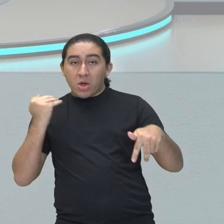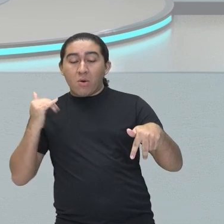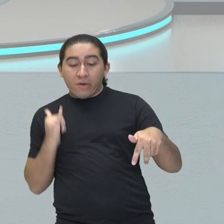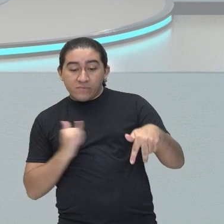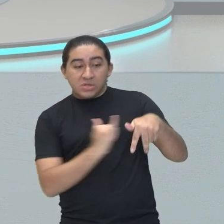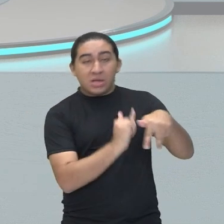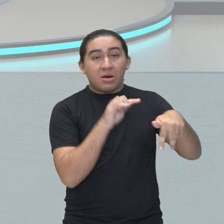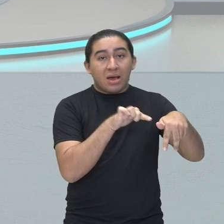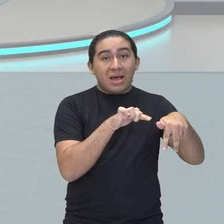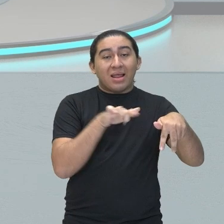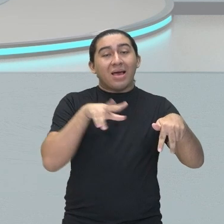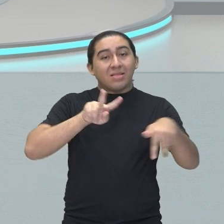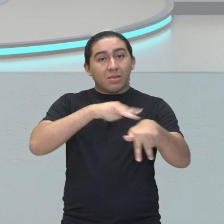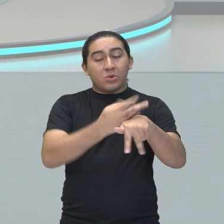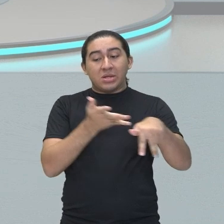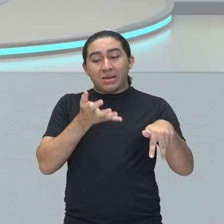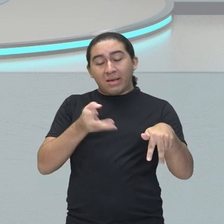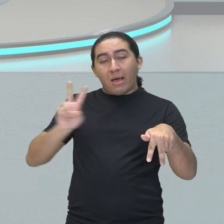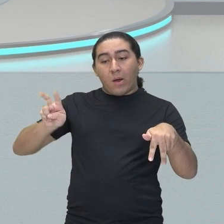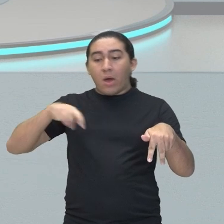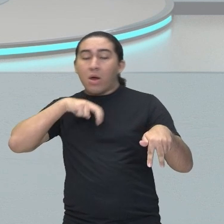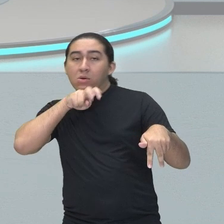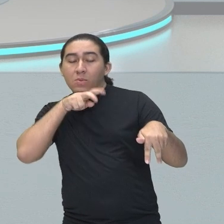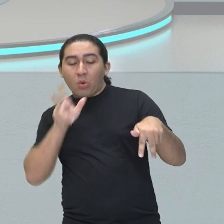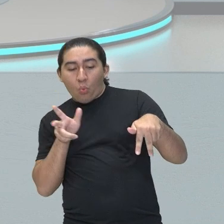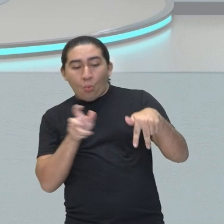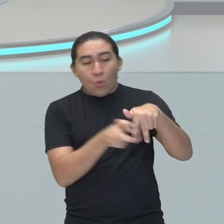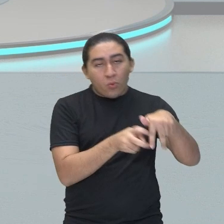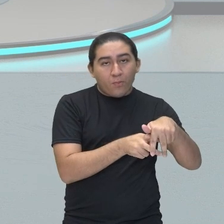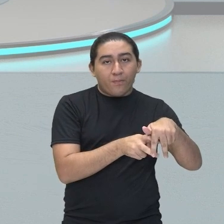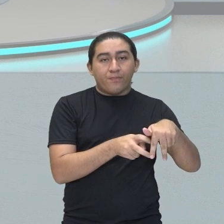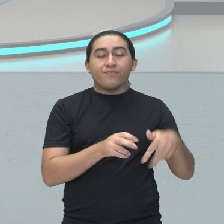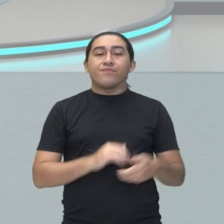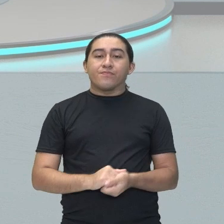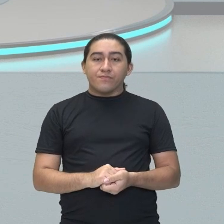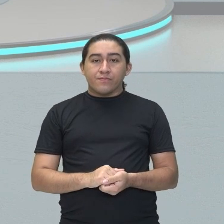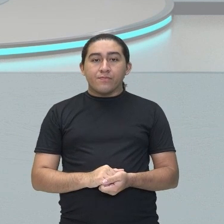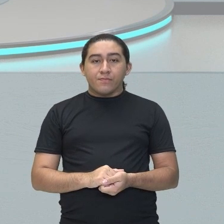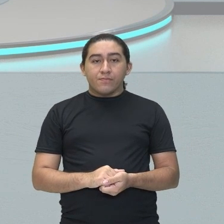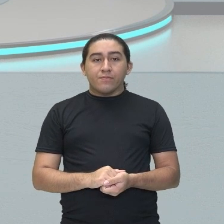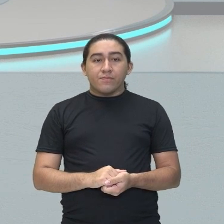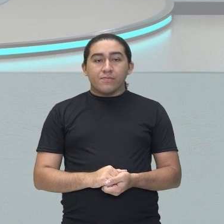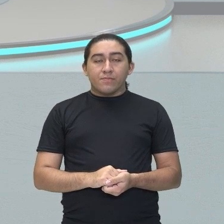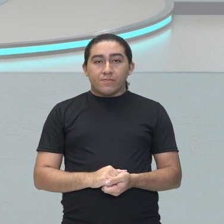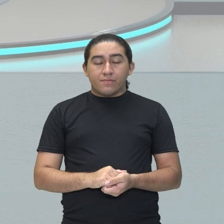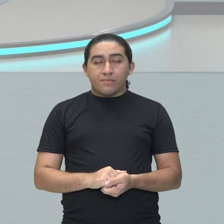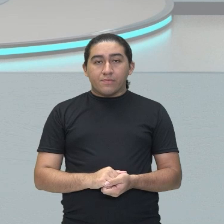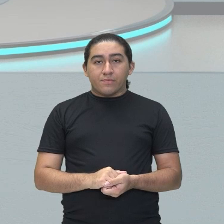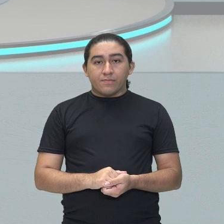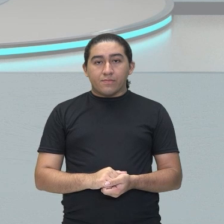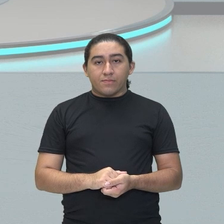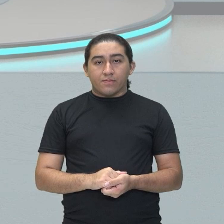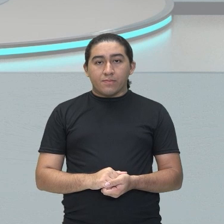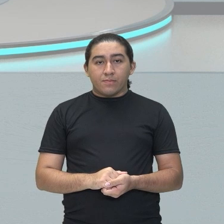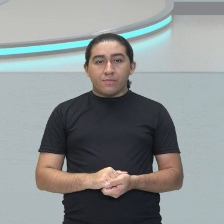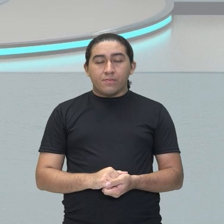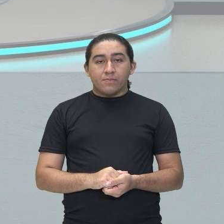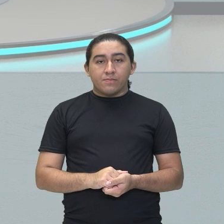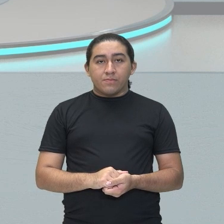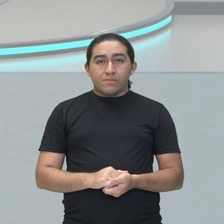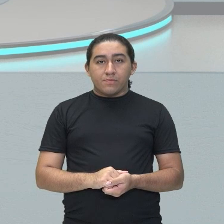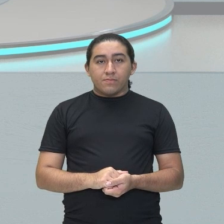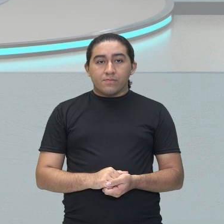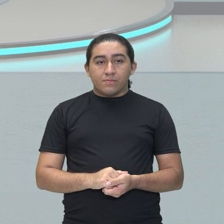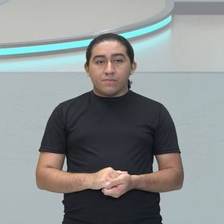Cacambo, seu amado. Então, nós vemos aí que ela recebeu a notícia da morte do seu amado e ela